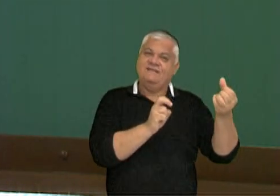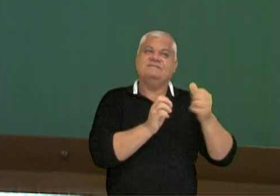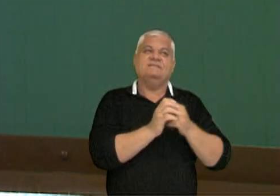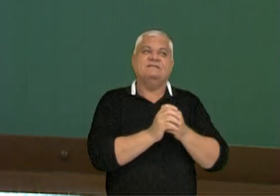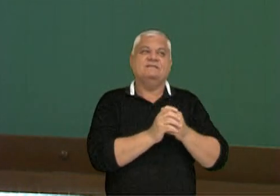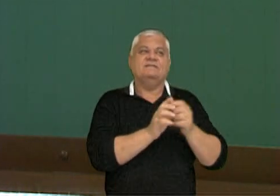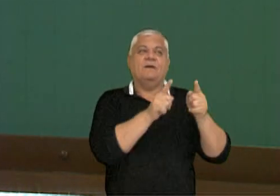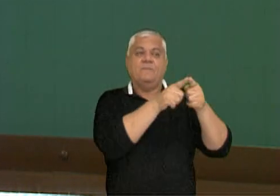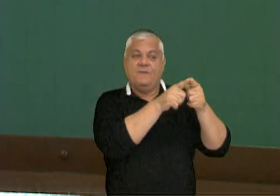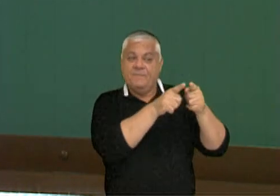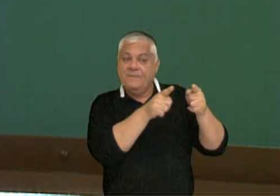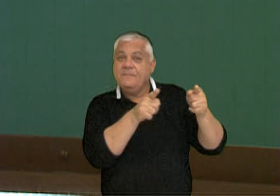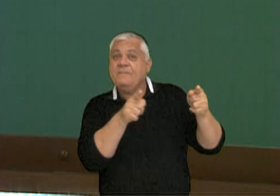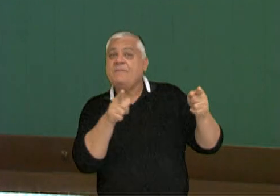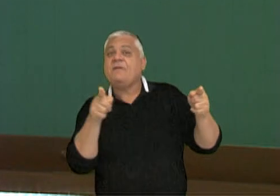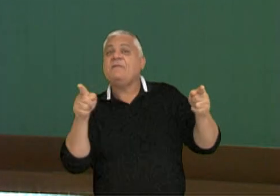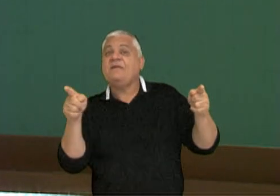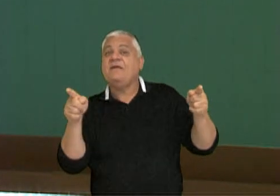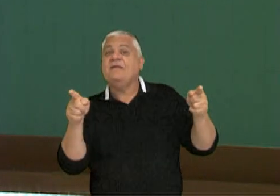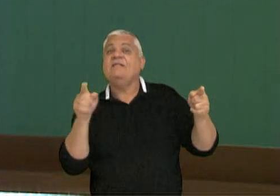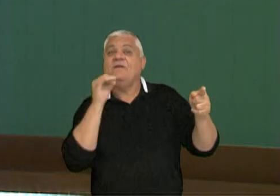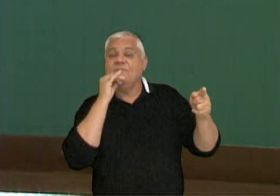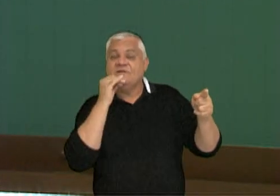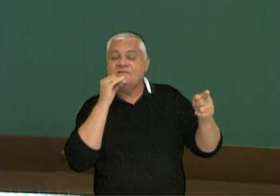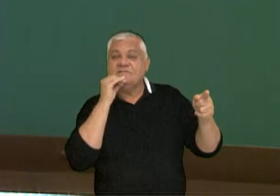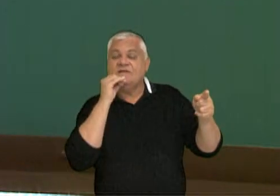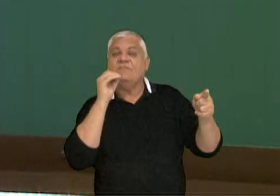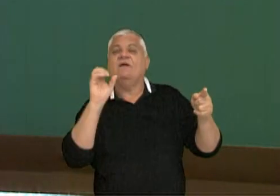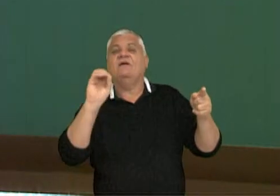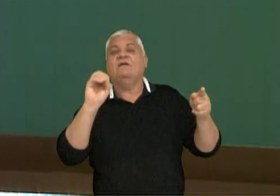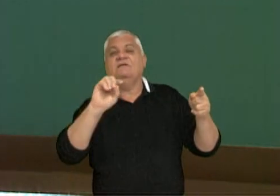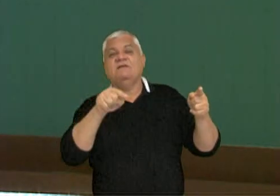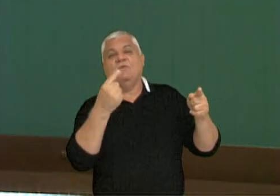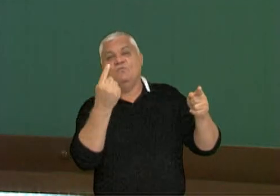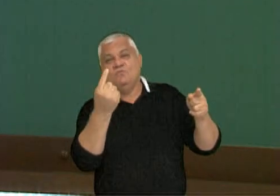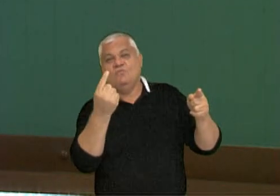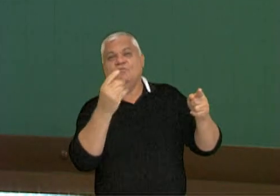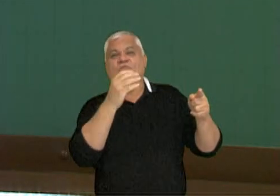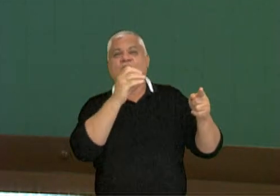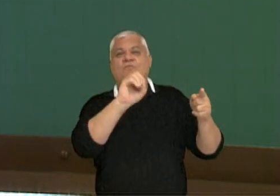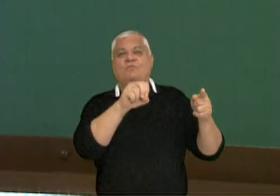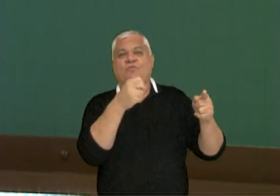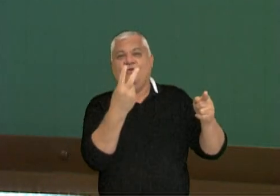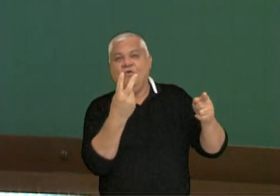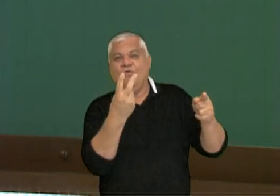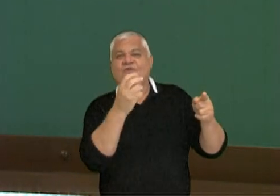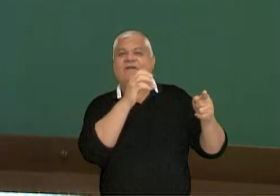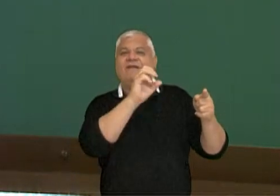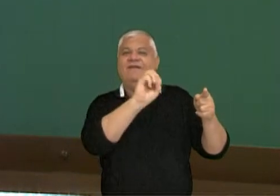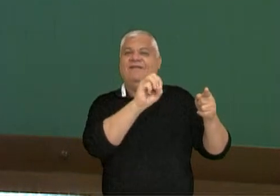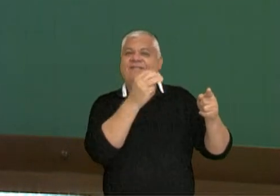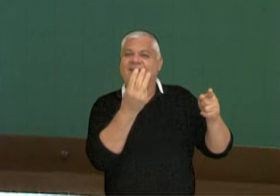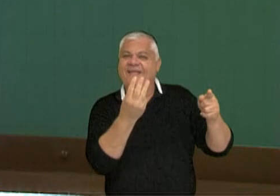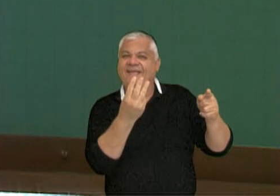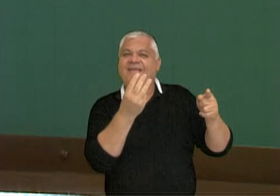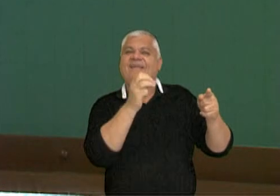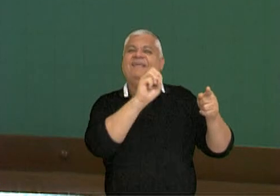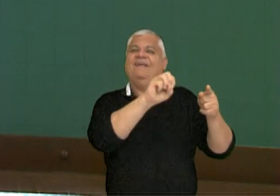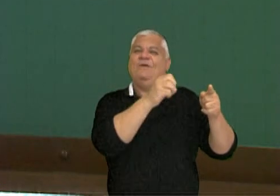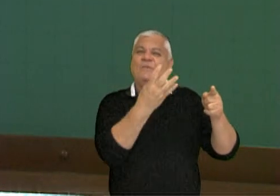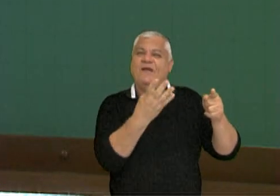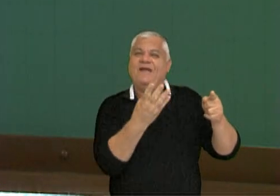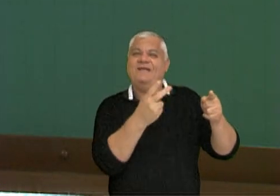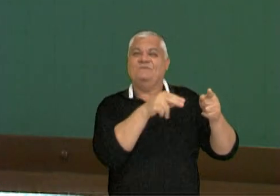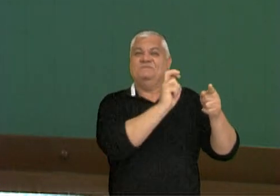quem que está localizado depois do zero? Menos 0,1, né? Ou melhor, antes do zero, à esquerda